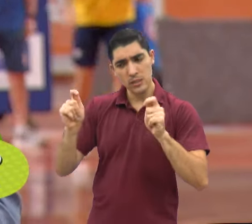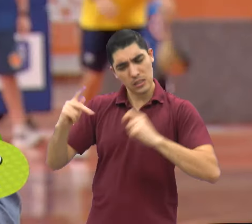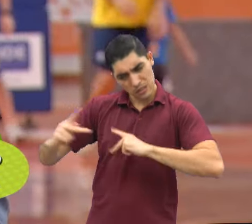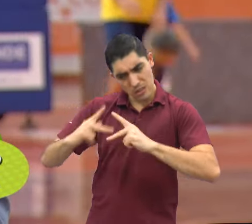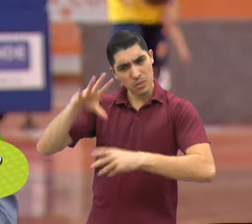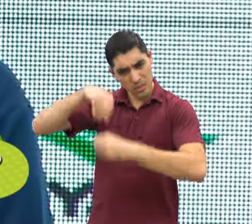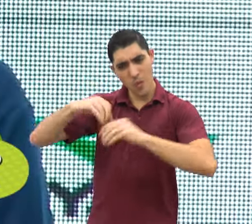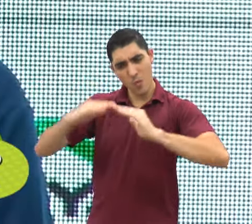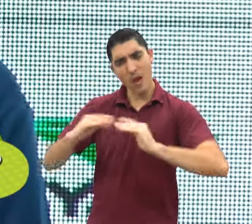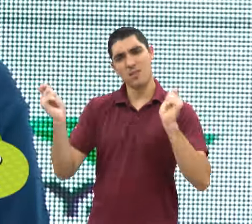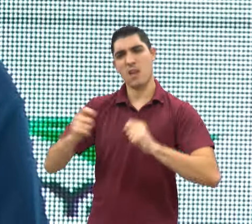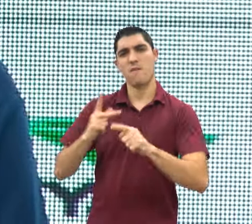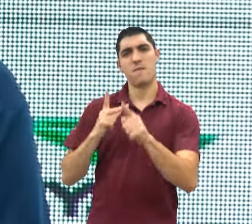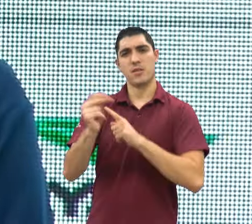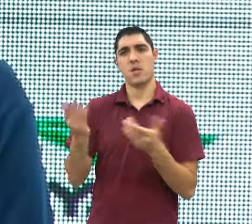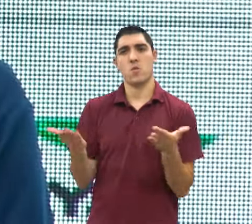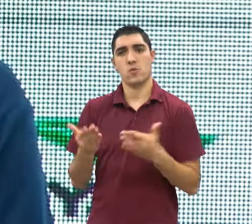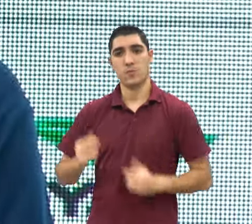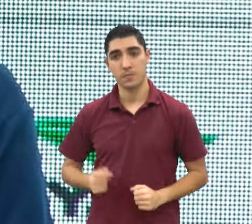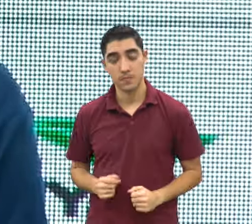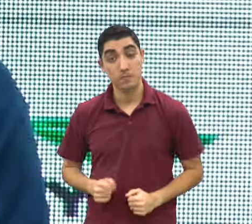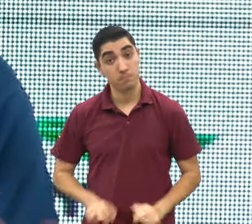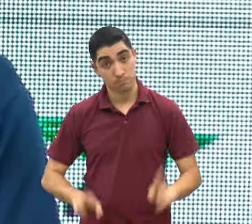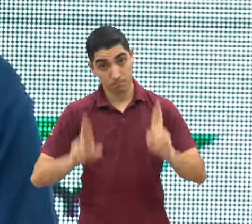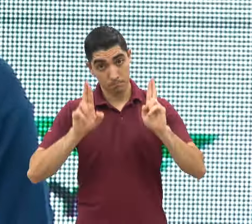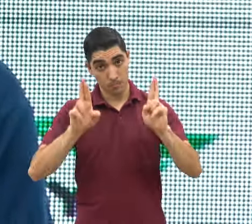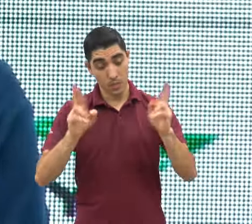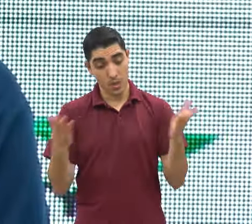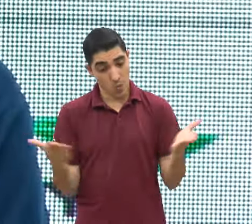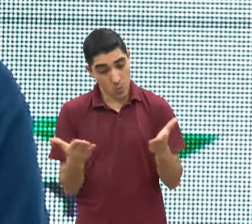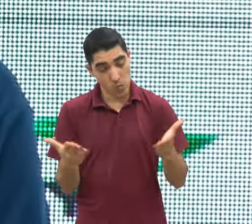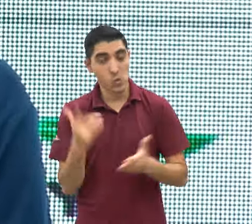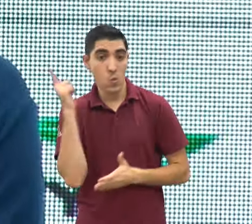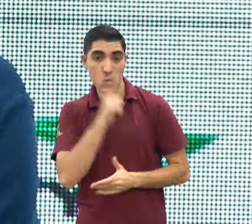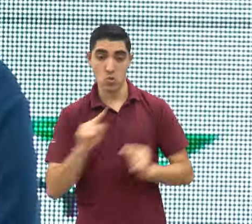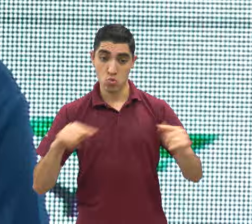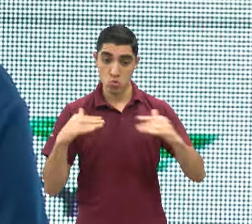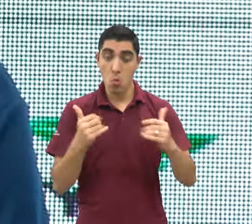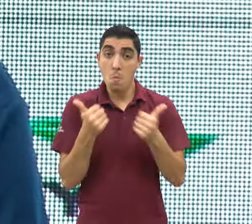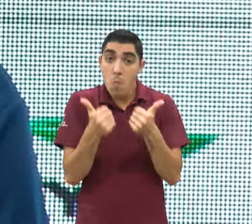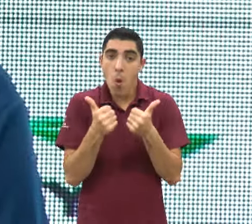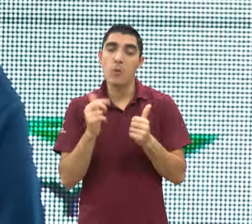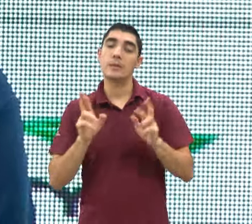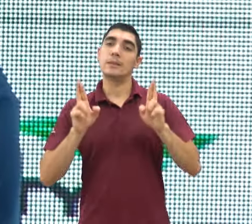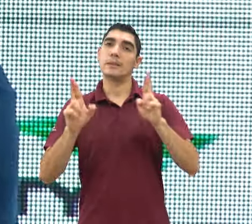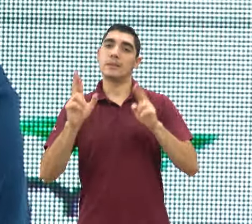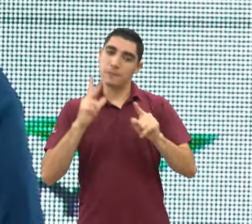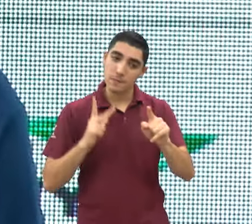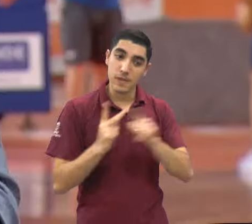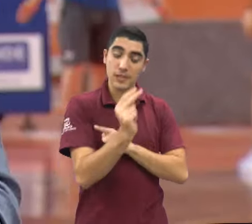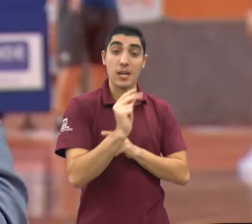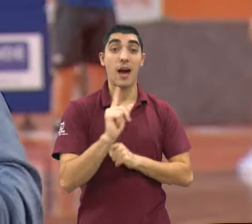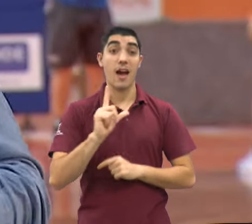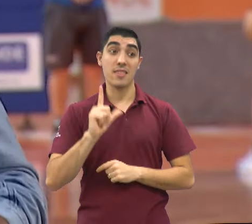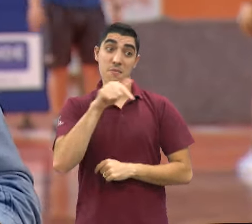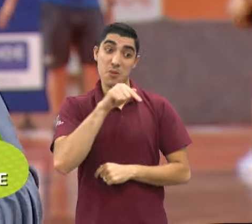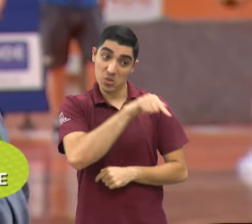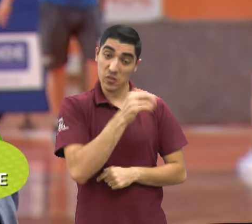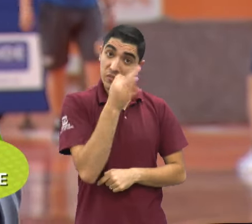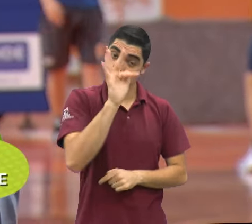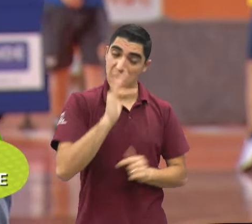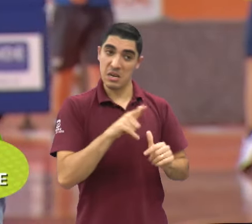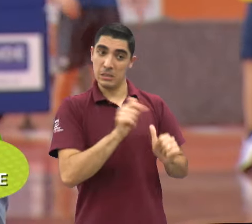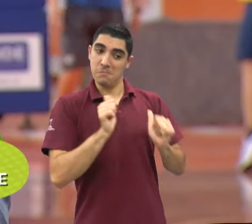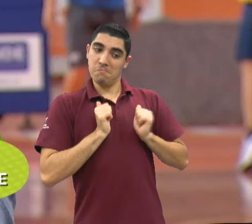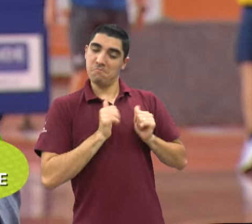neste primeiro jogo. Espero que a gente faça um grande jogo aqui e quem sabe aí sair com a vitória para poder jogar pressão para eles. Pelo lado de